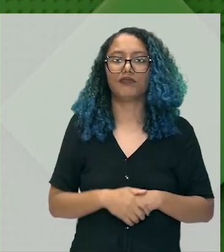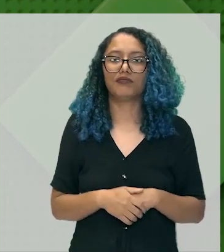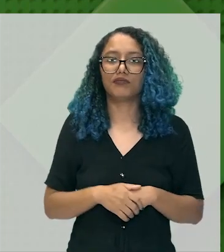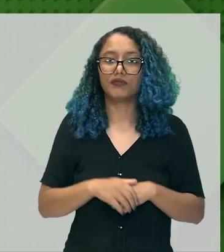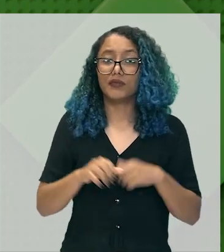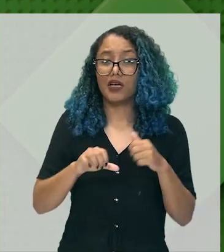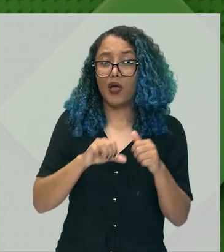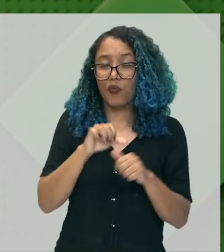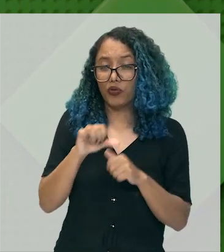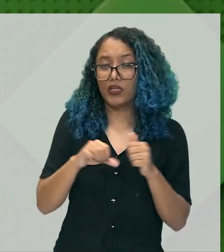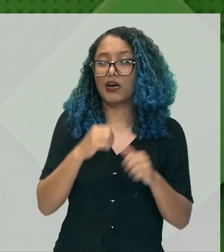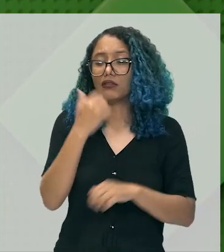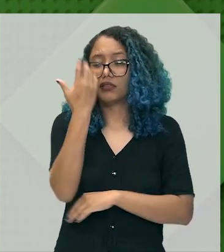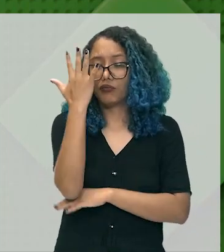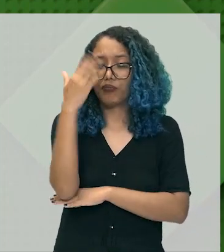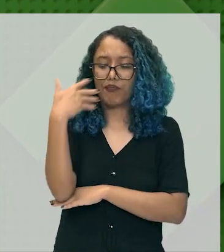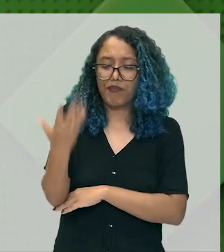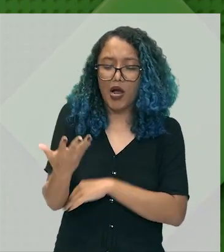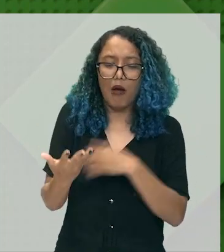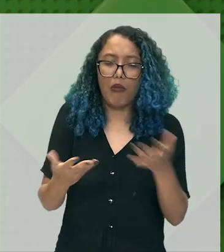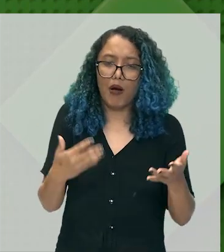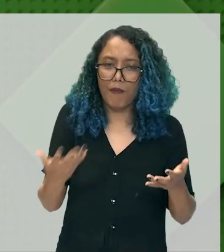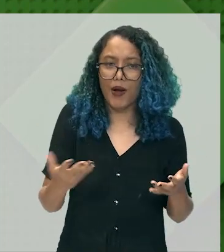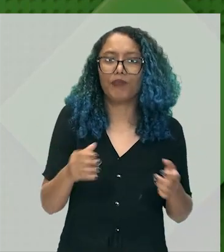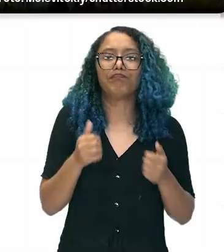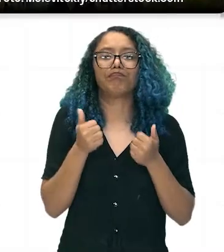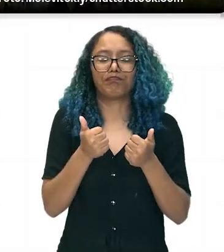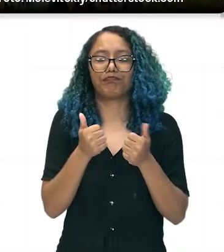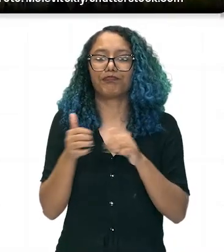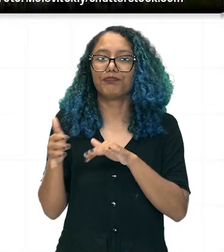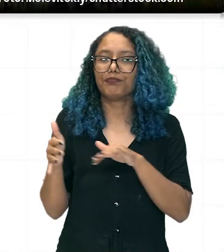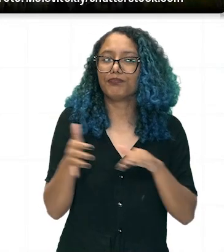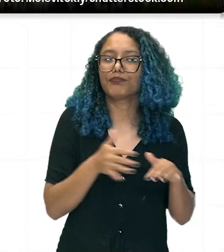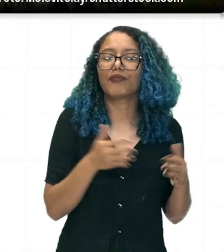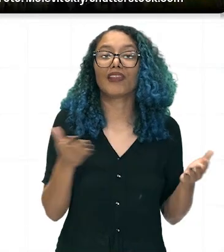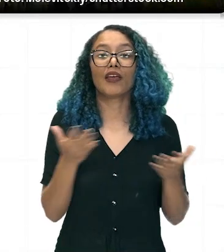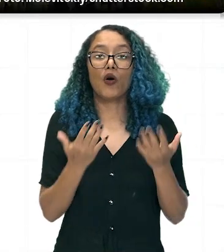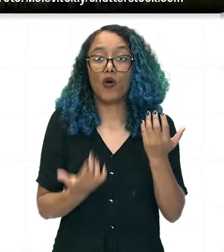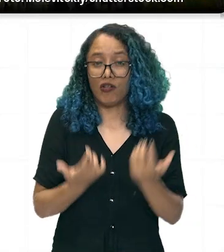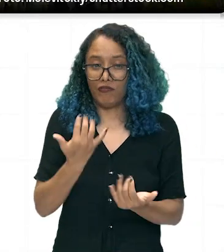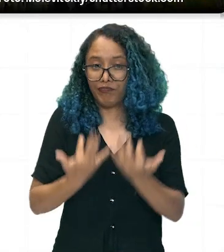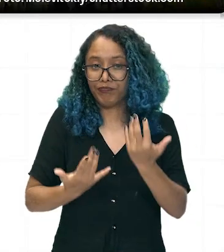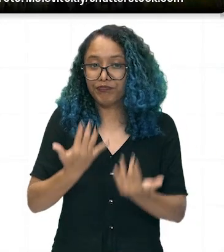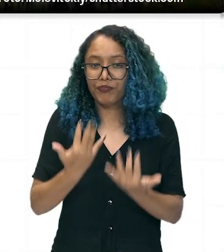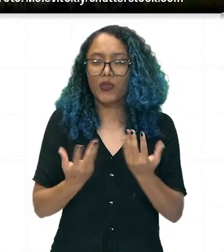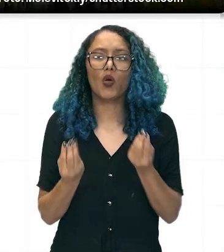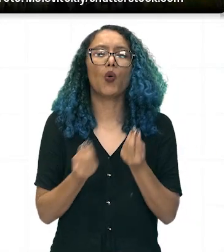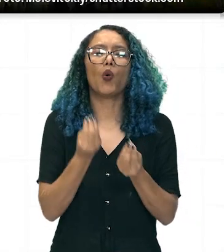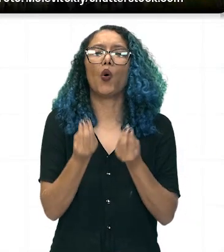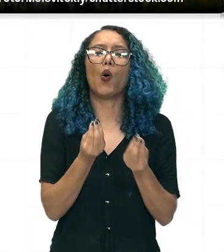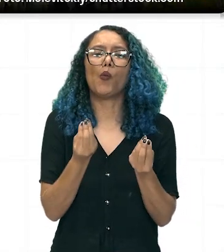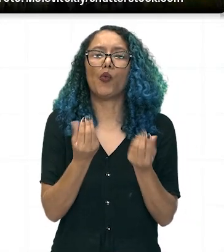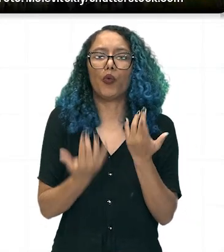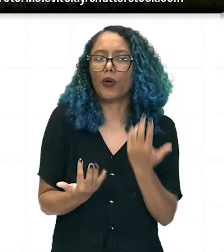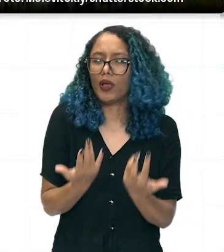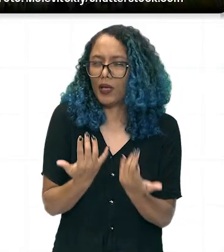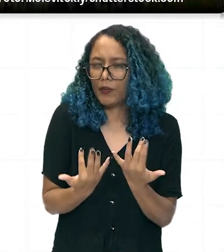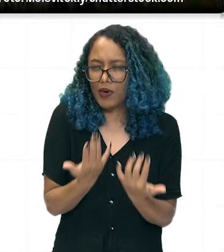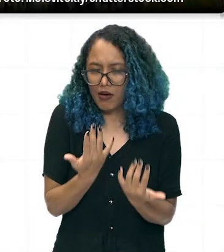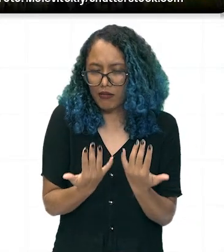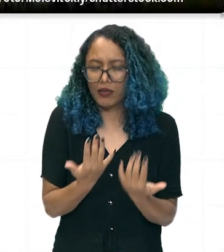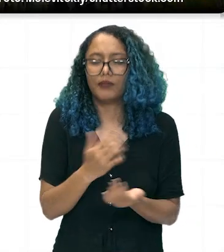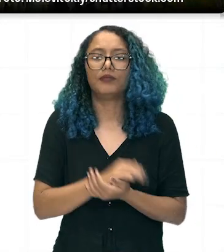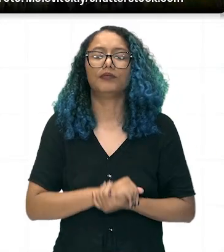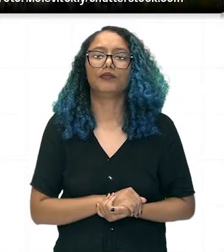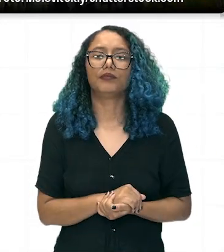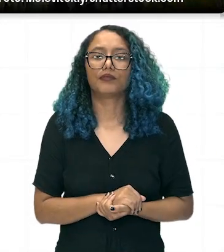superfície aí de florestas, no desmatamento, tá bom? Então, vamos ver agora queimadas, né? A relação de queimadas, que o